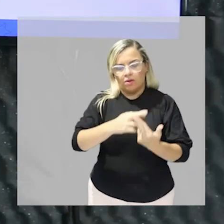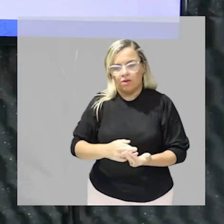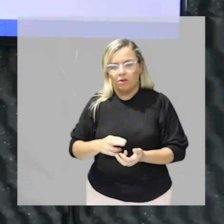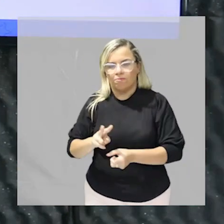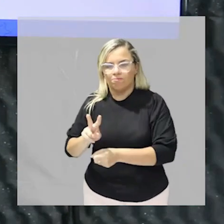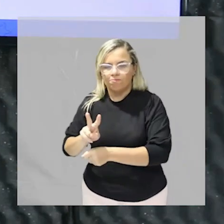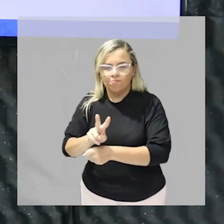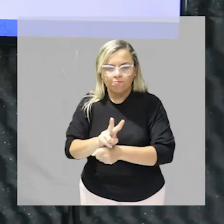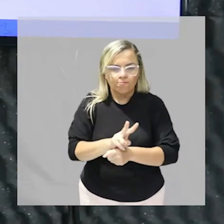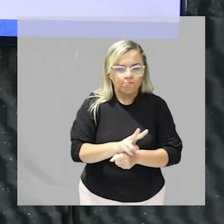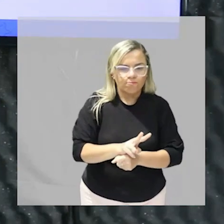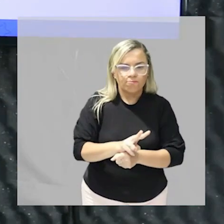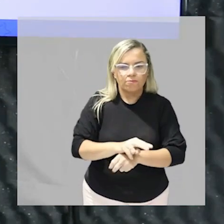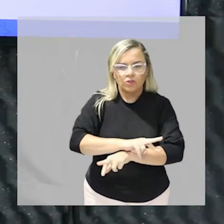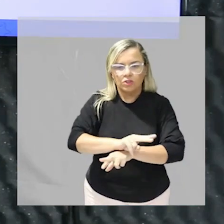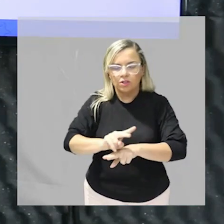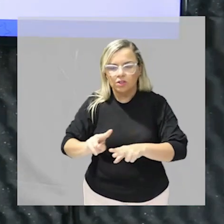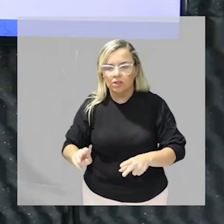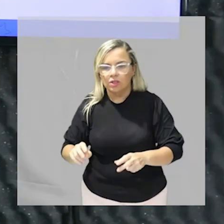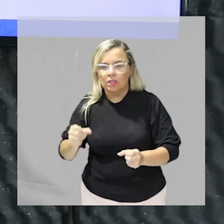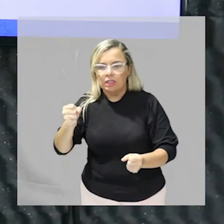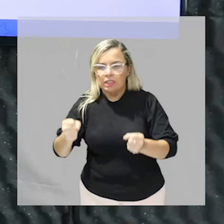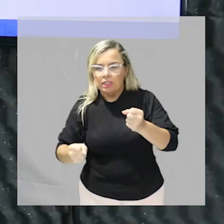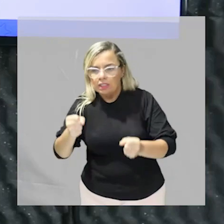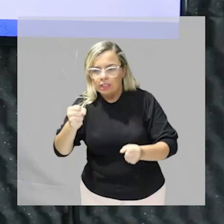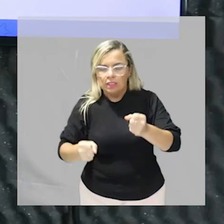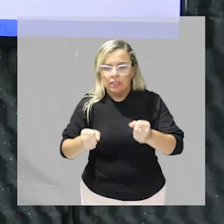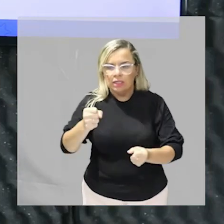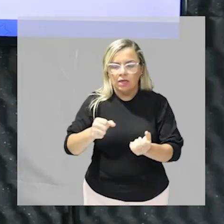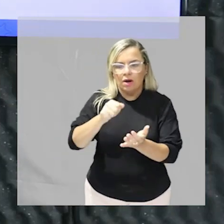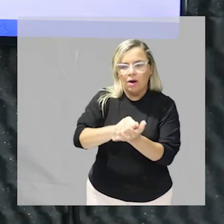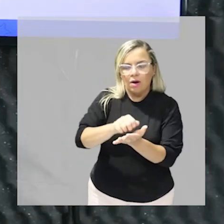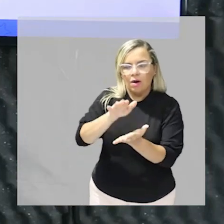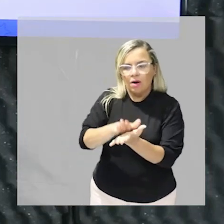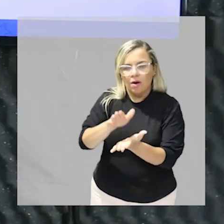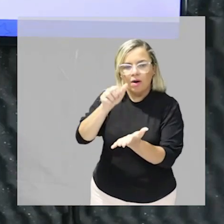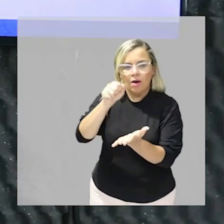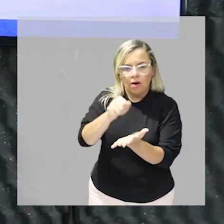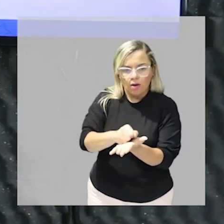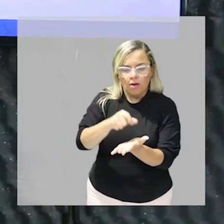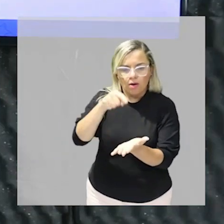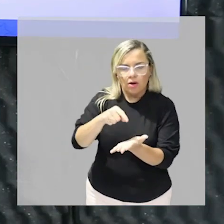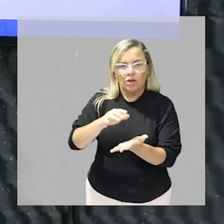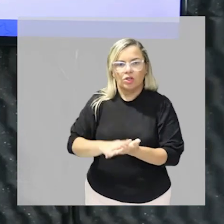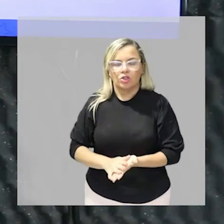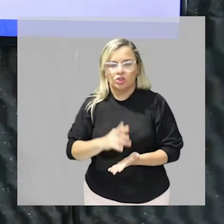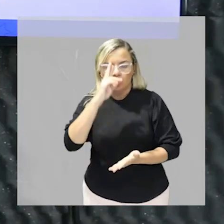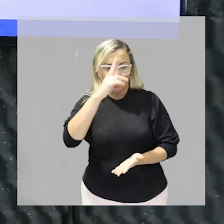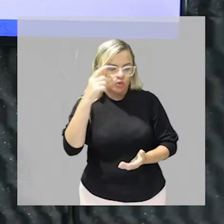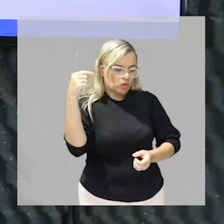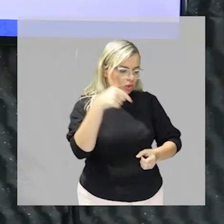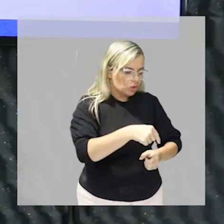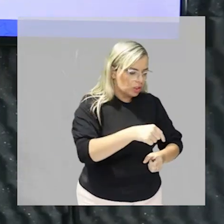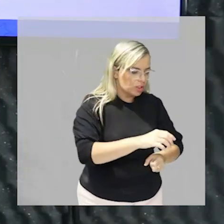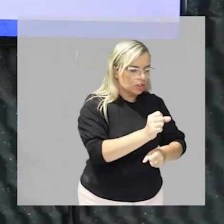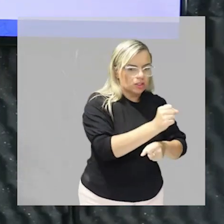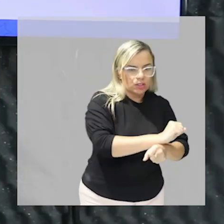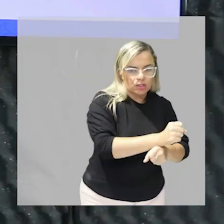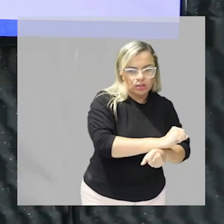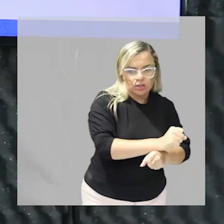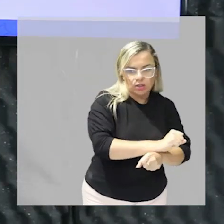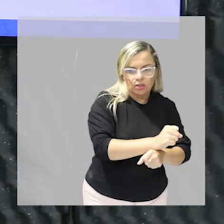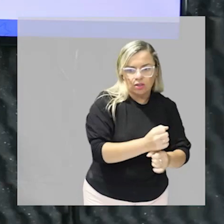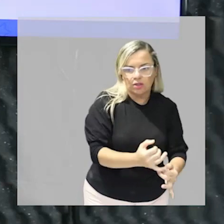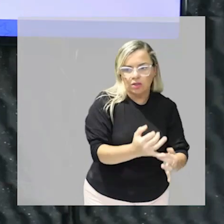fiscalização de veículos, aplicando penalidades cabíveis aos proprietários de veículos com emissão de poluentes acima dos